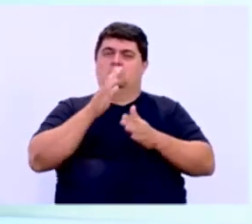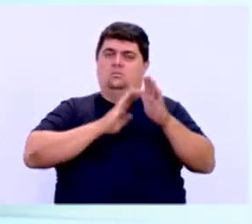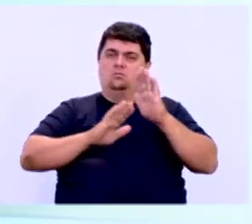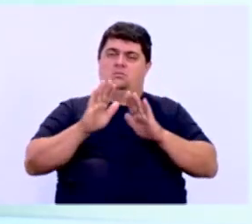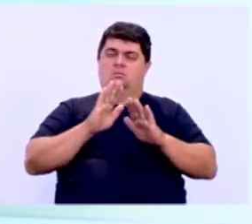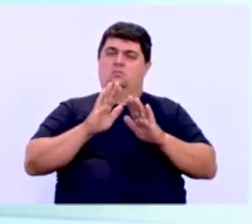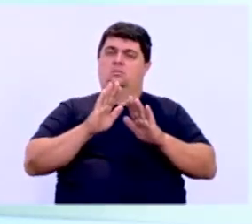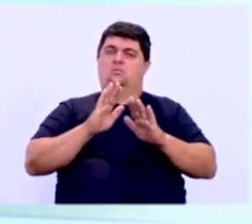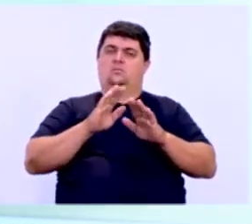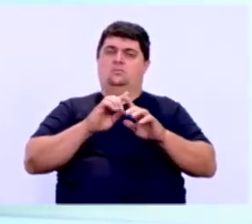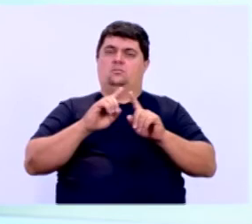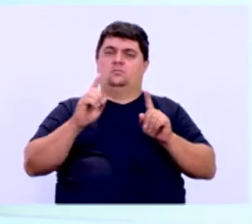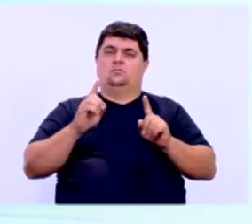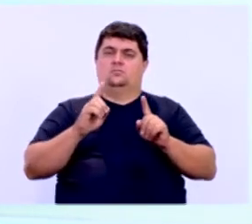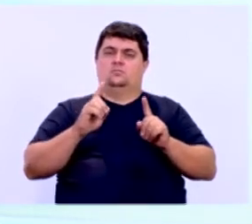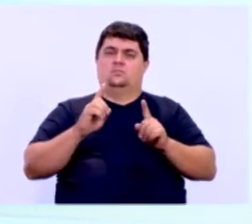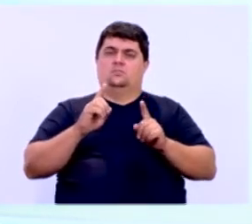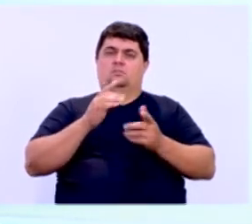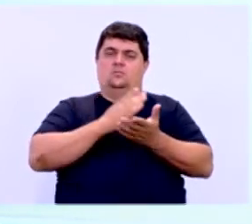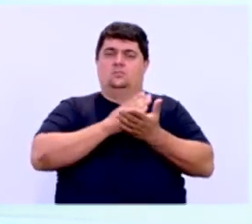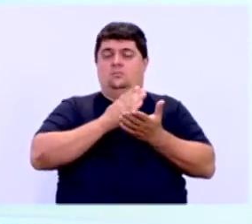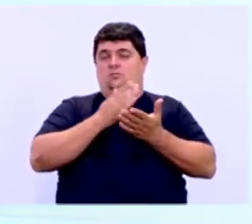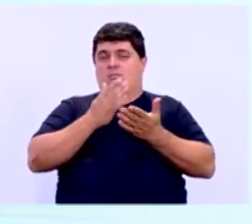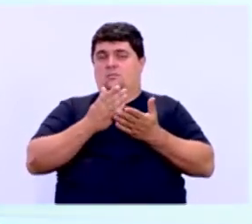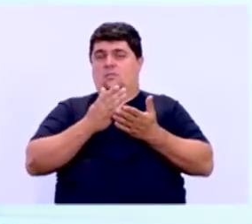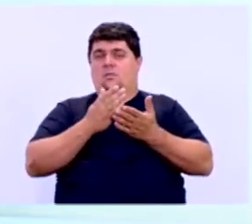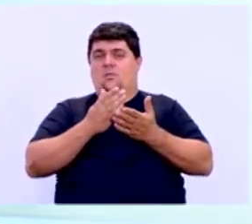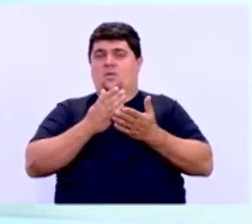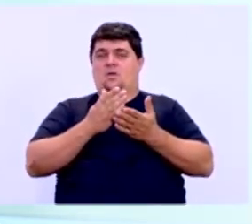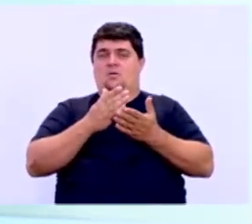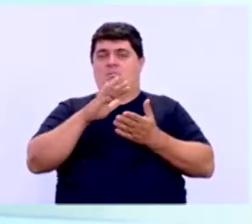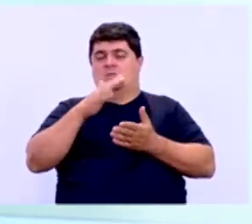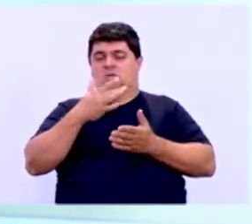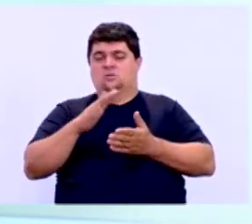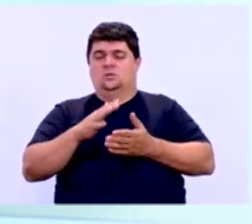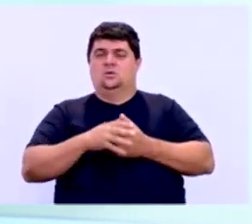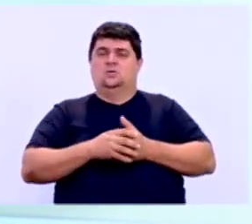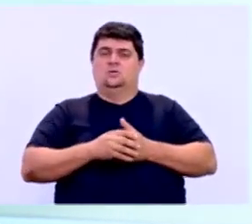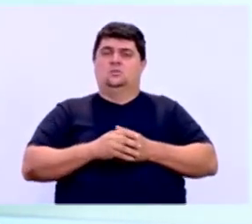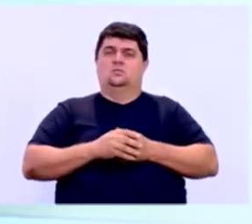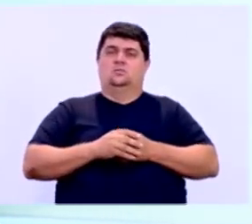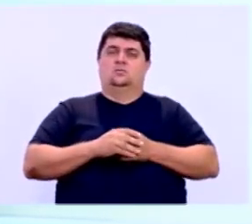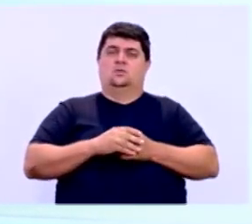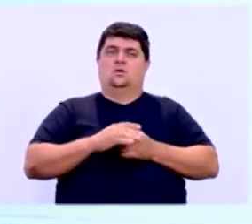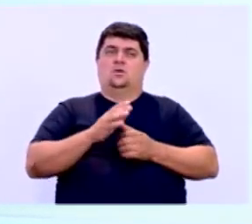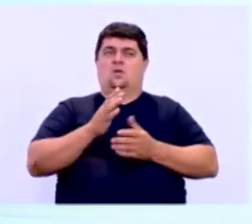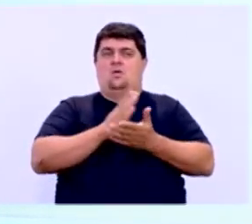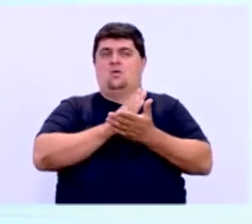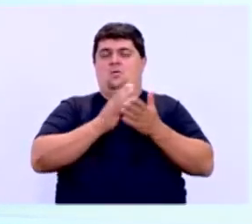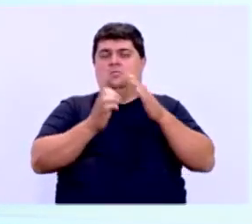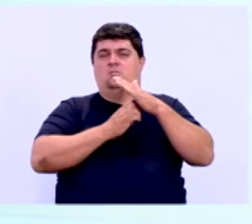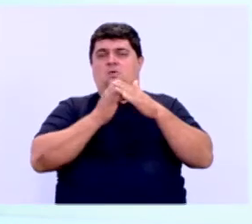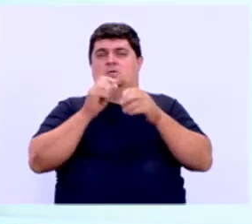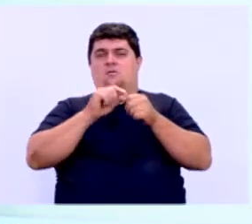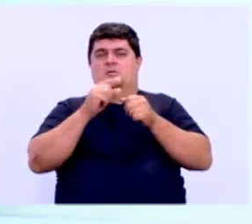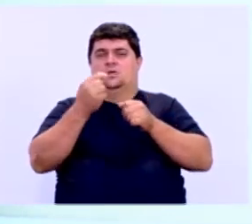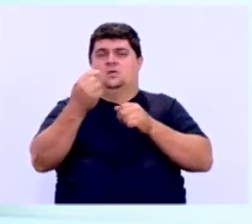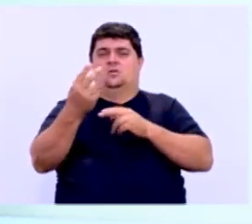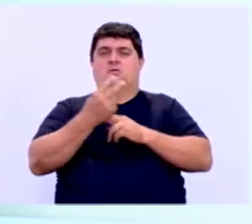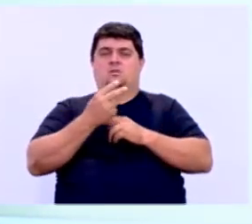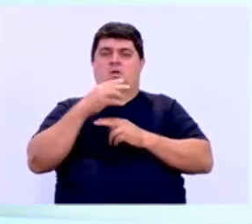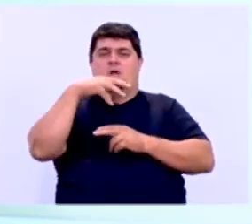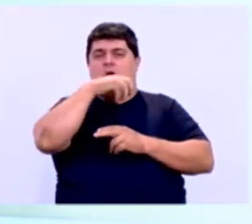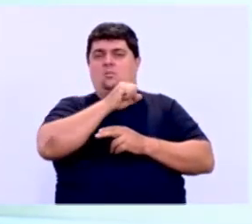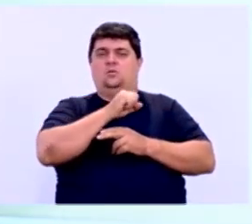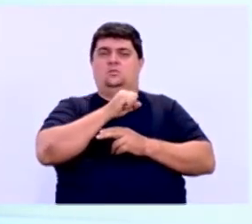estamos falando com relação ao tempo, é óbvio, é um tempo aproximado. Nada impede que a minha empresa faça um financiamento de curto